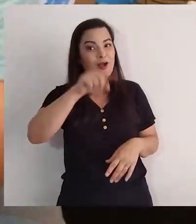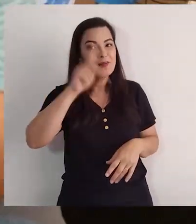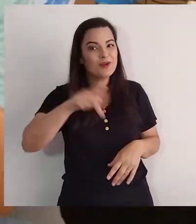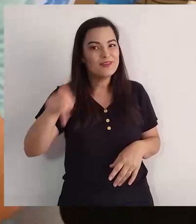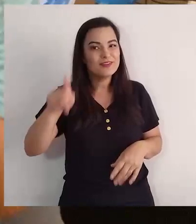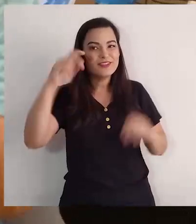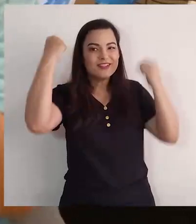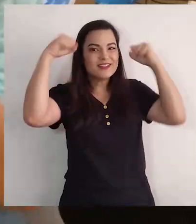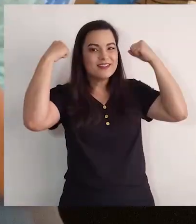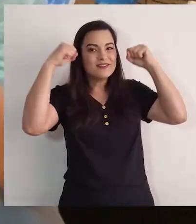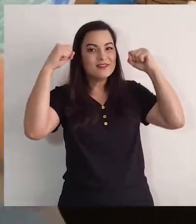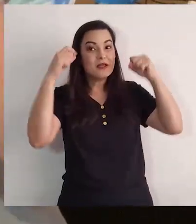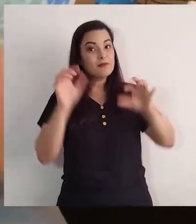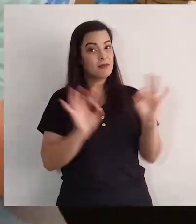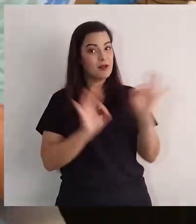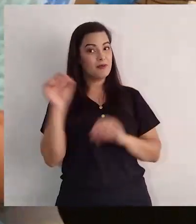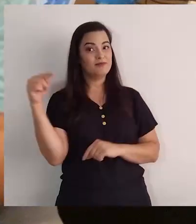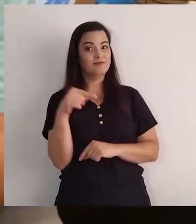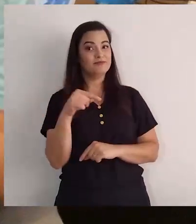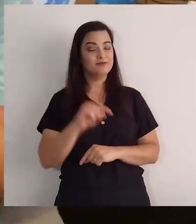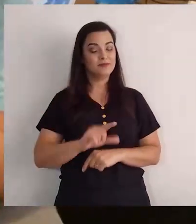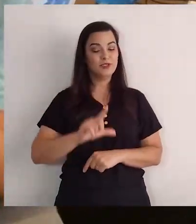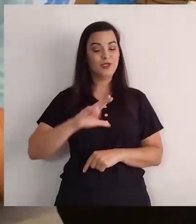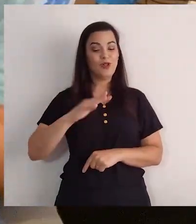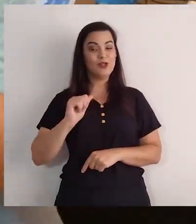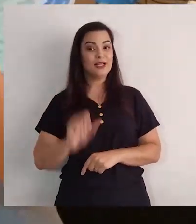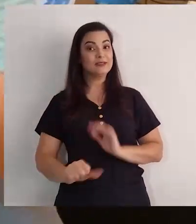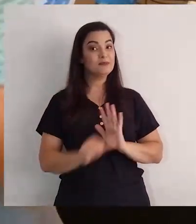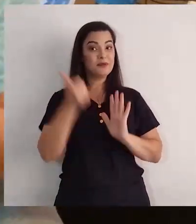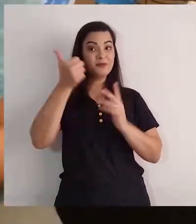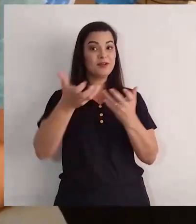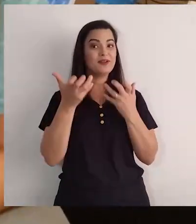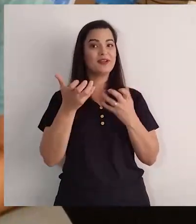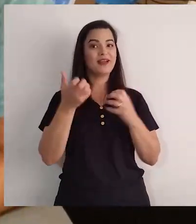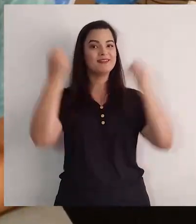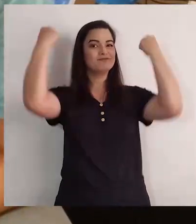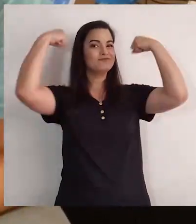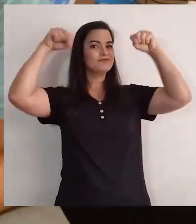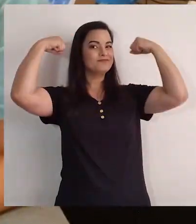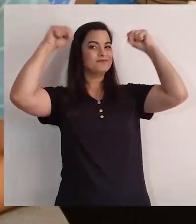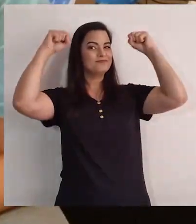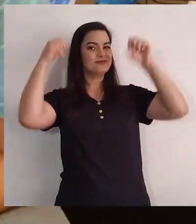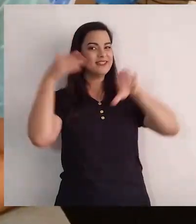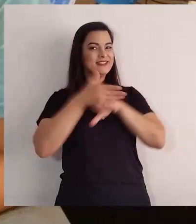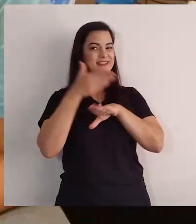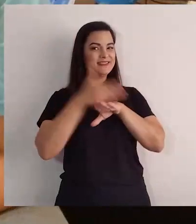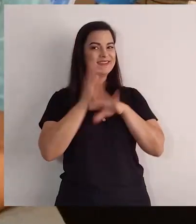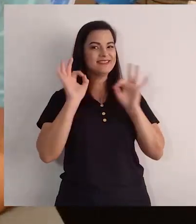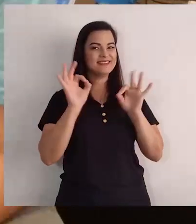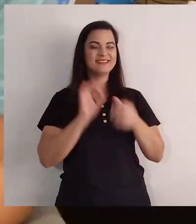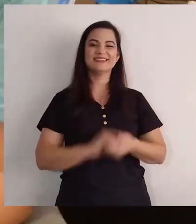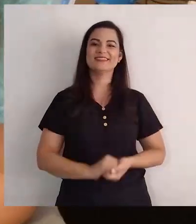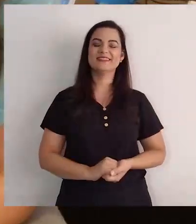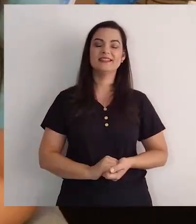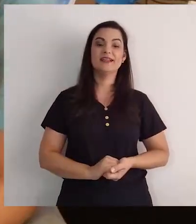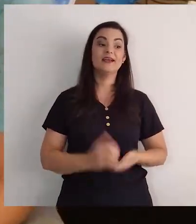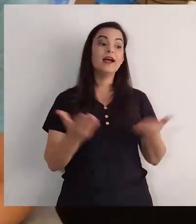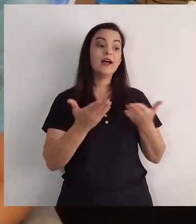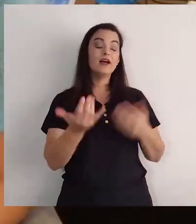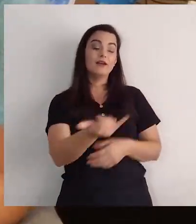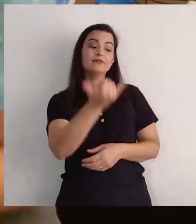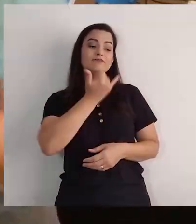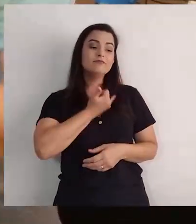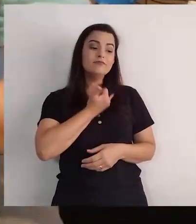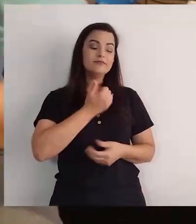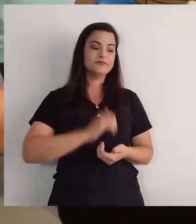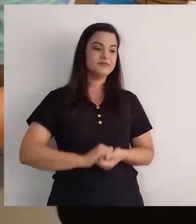se preparem que o Lucas voltando, a primeira coisa que ele quer fazer é participar da educação física. Não é isso? Agora conta pra